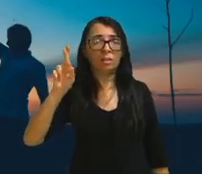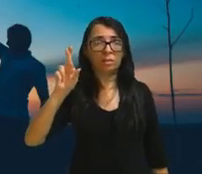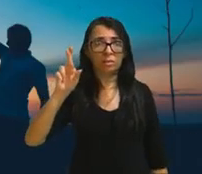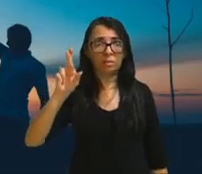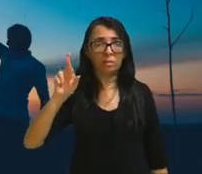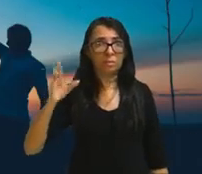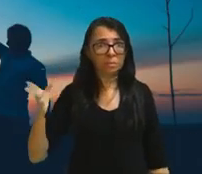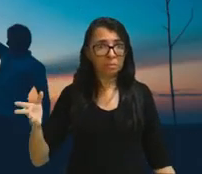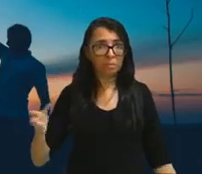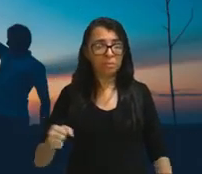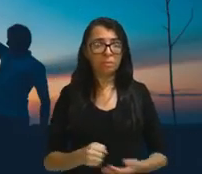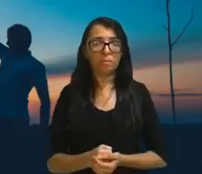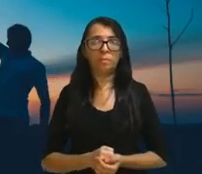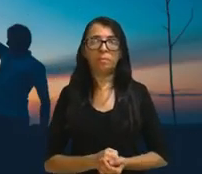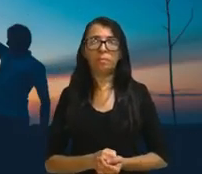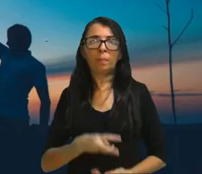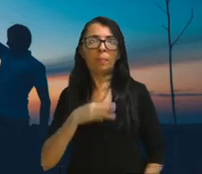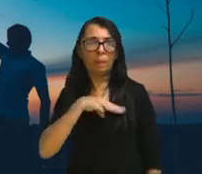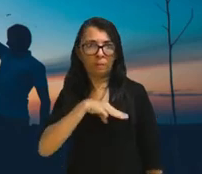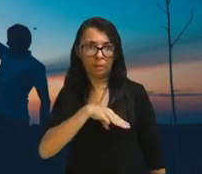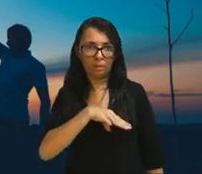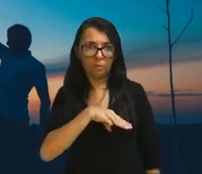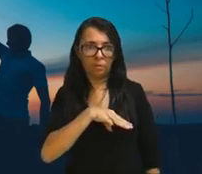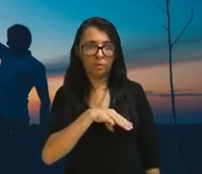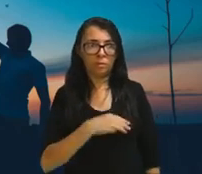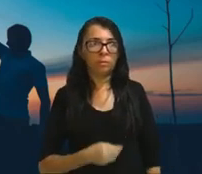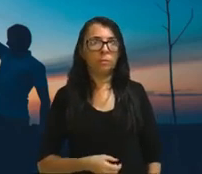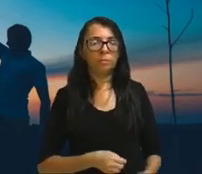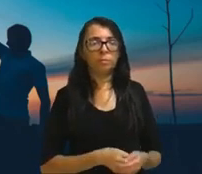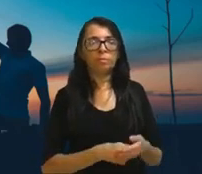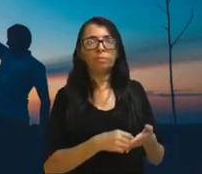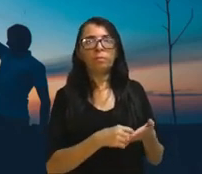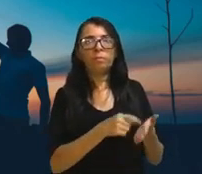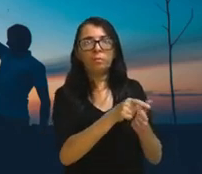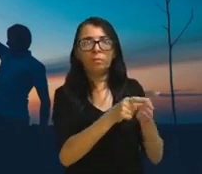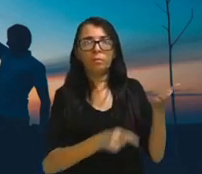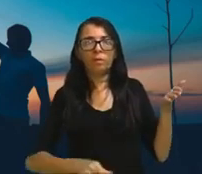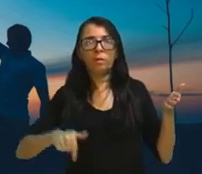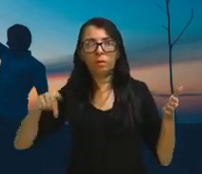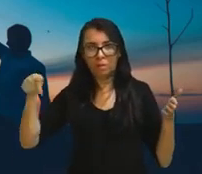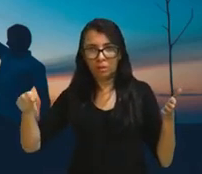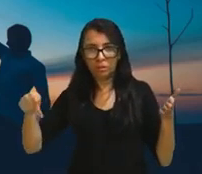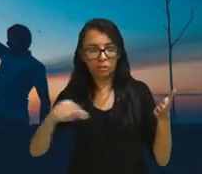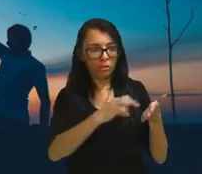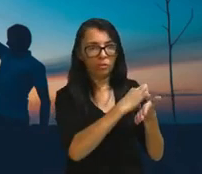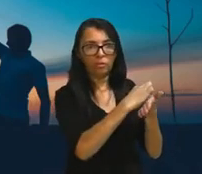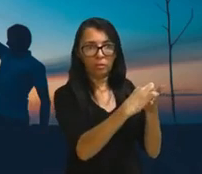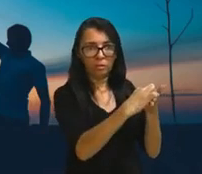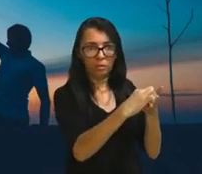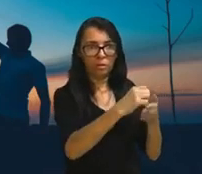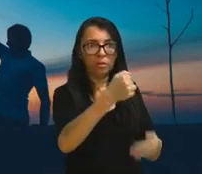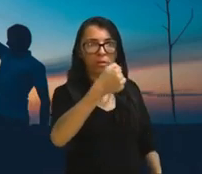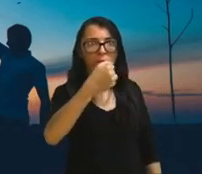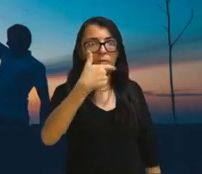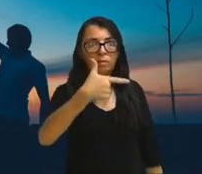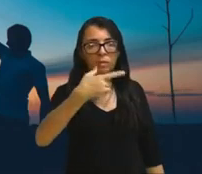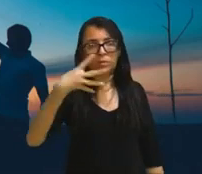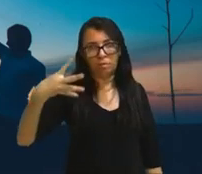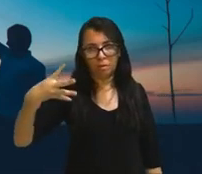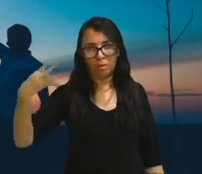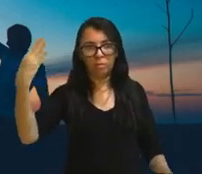27. Mateus capítulo 7, versos de 24 a 27. Todo